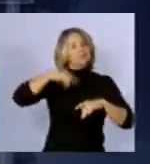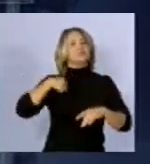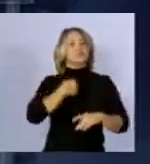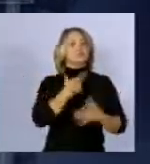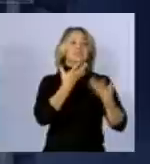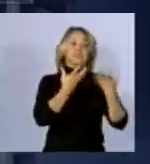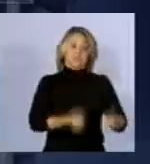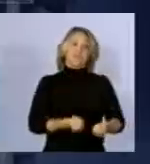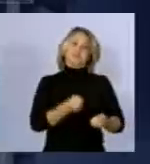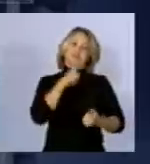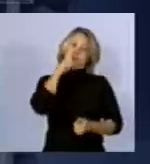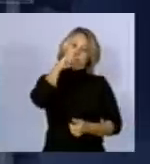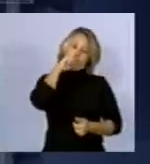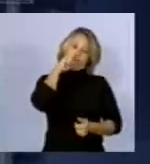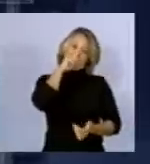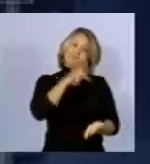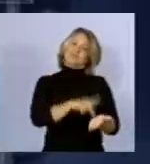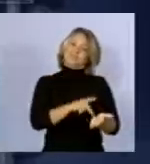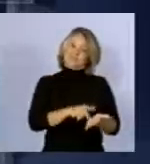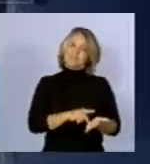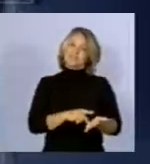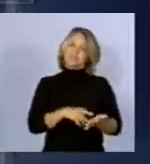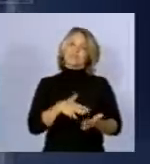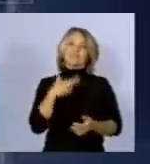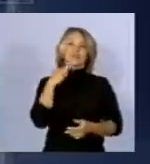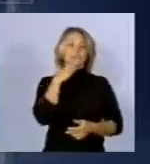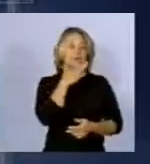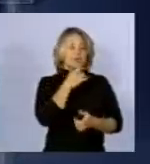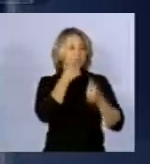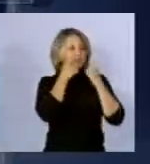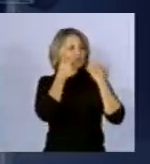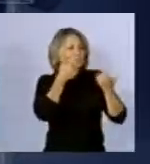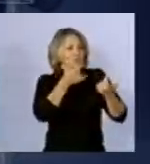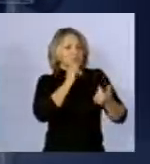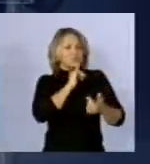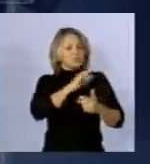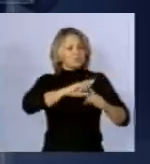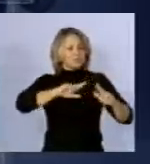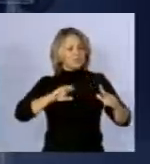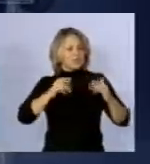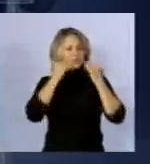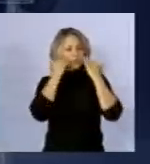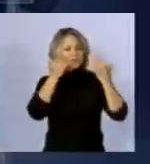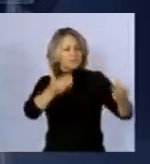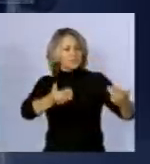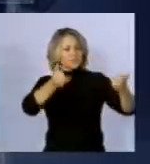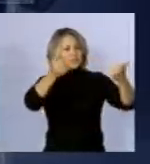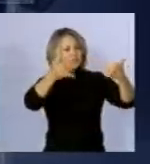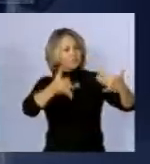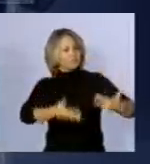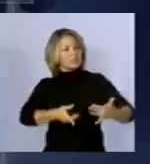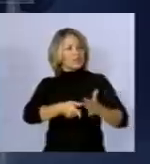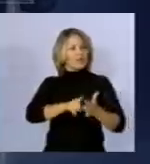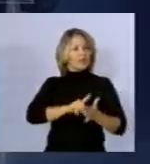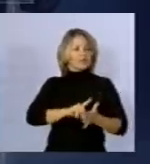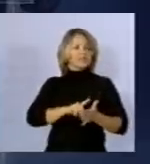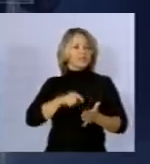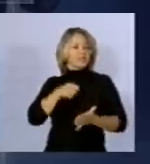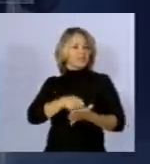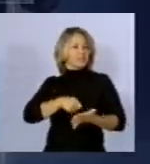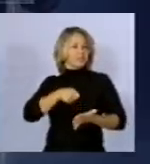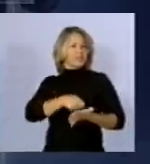Assumimos que isso é um risco eu acho muito curioso eh de várias Exposições que foram feitas a tentativa